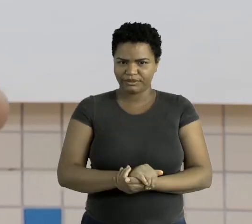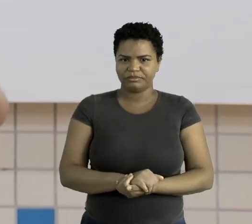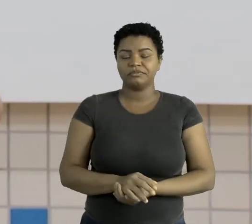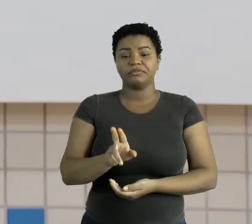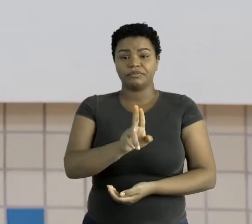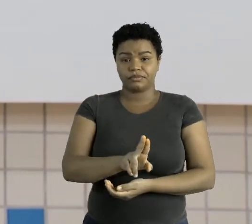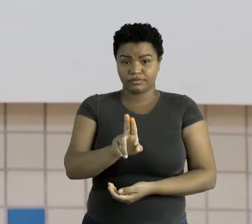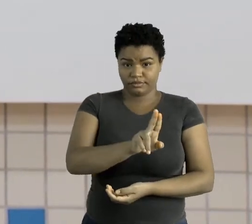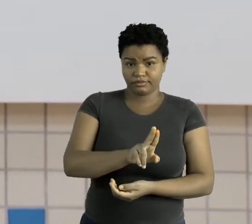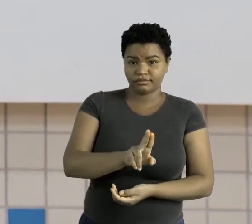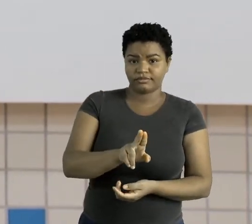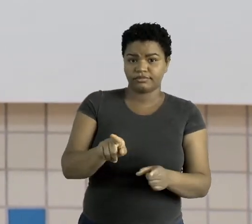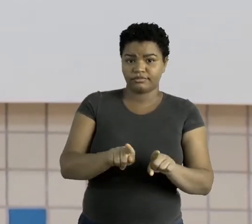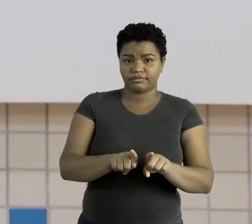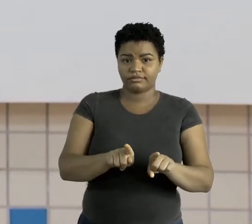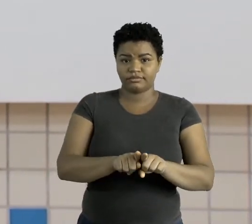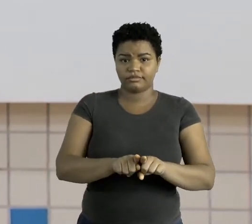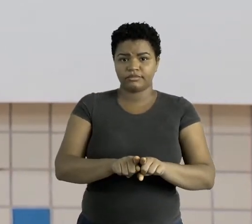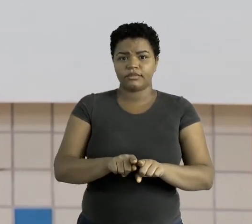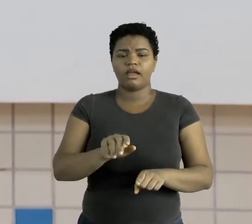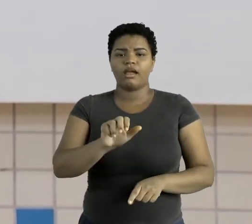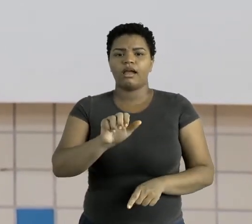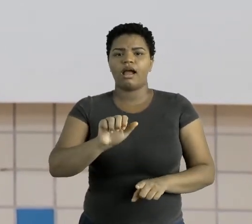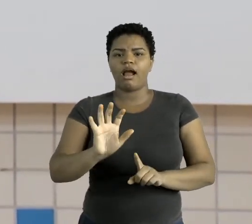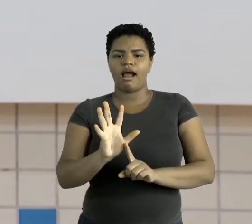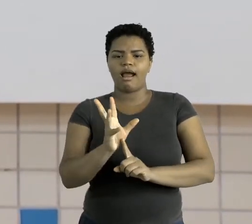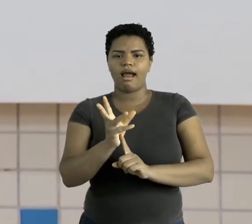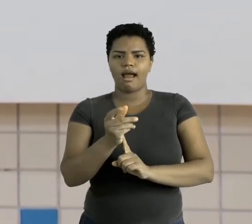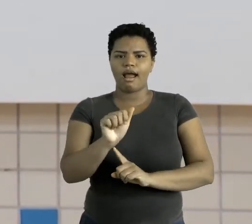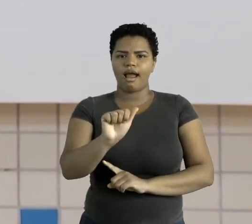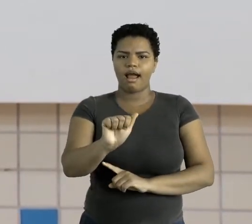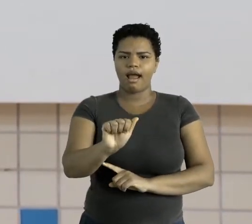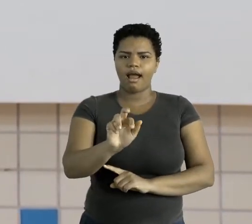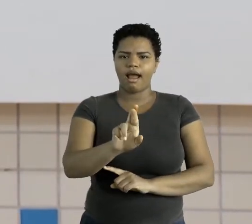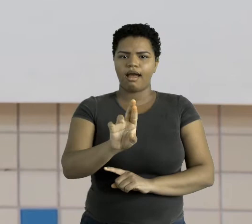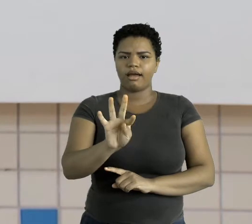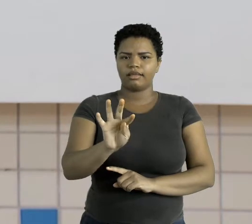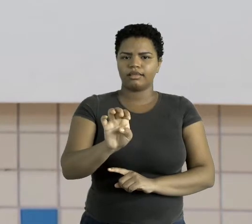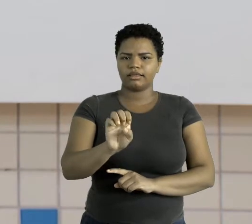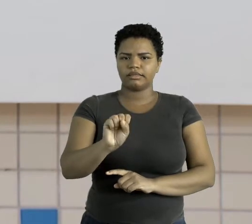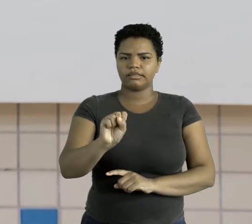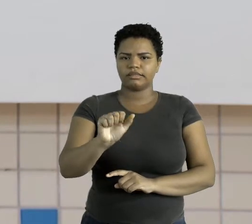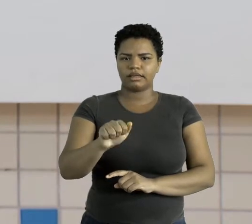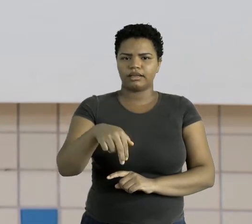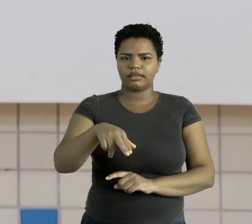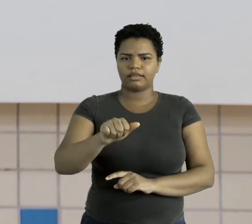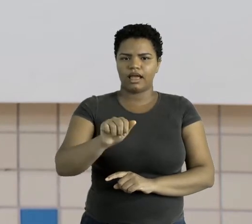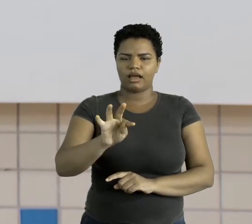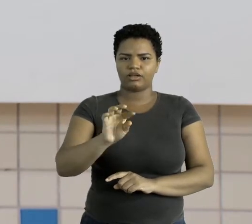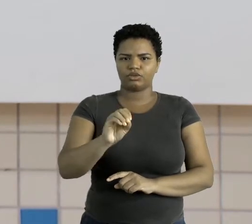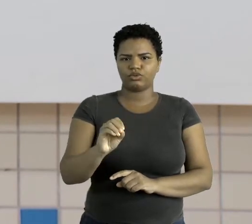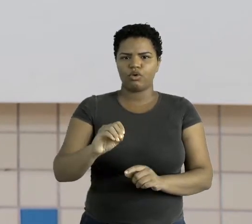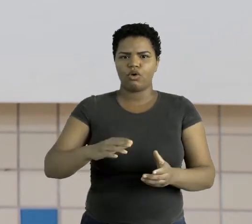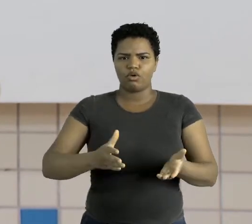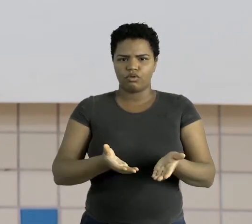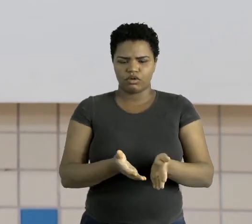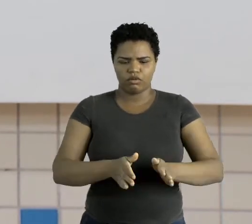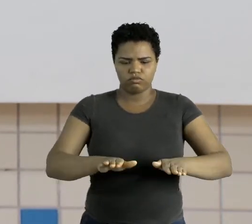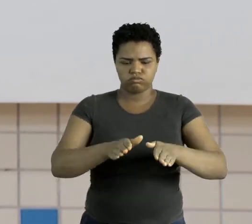eles fugiam, eles faziam muito artesanato, que eram potes de barro, jarros de